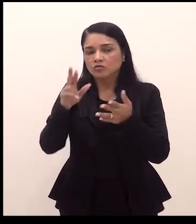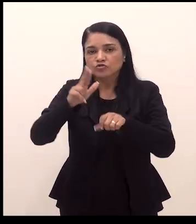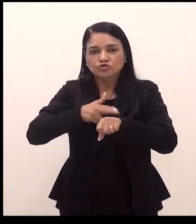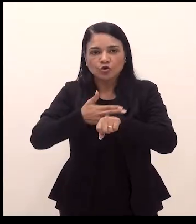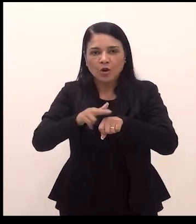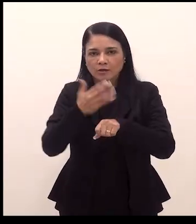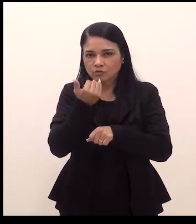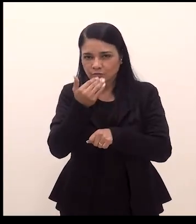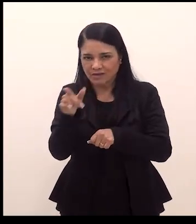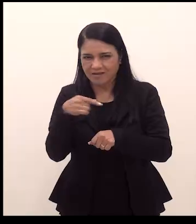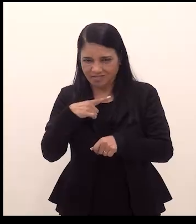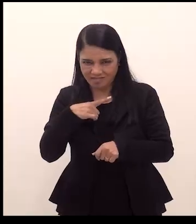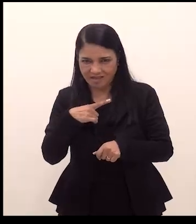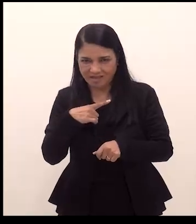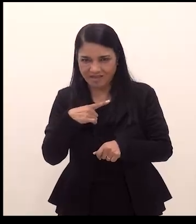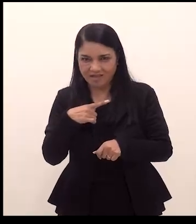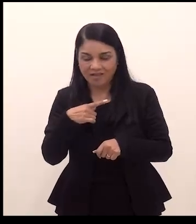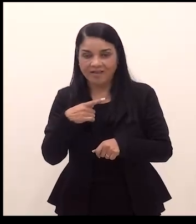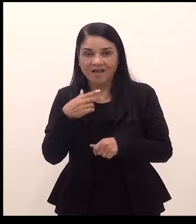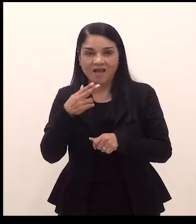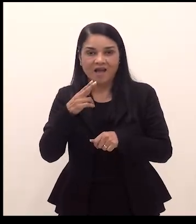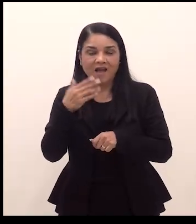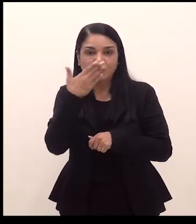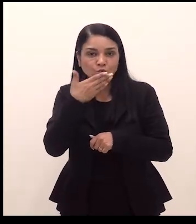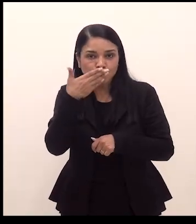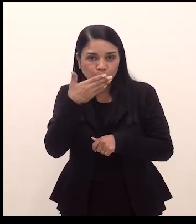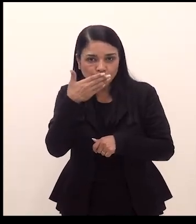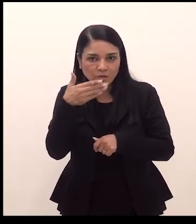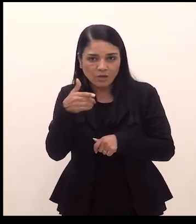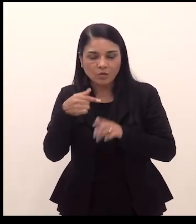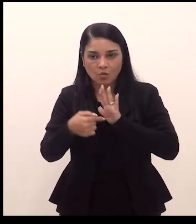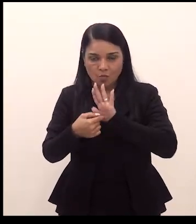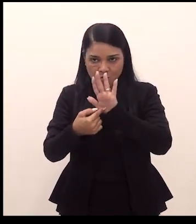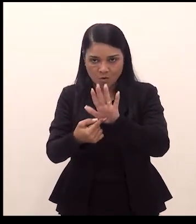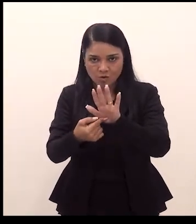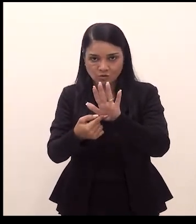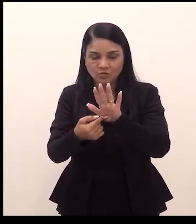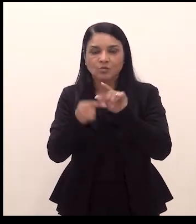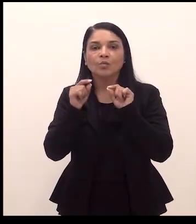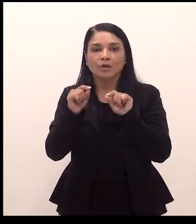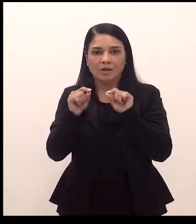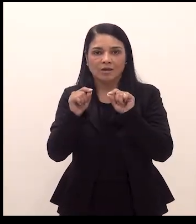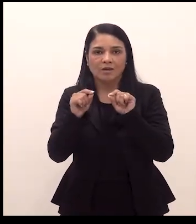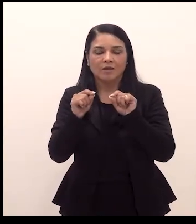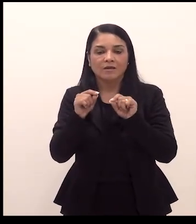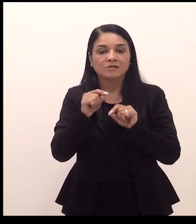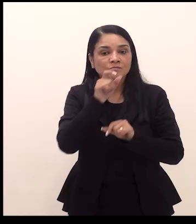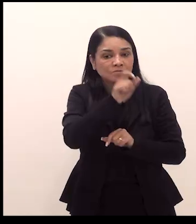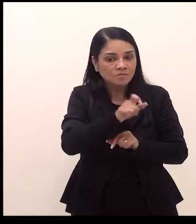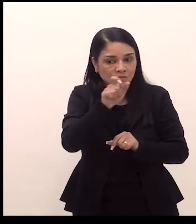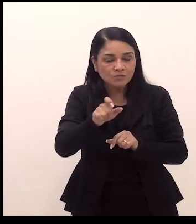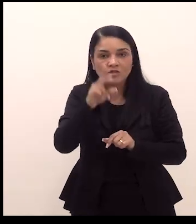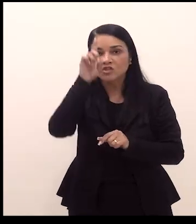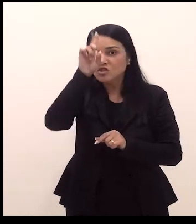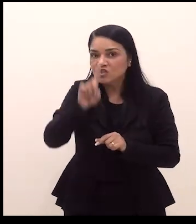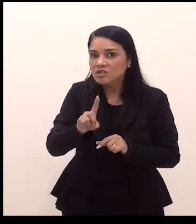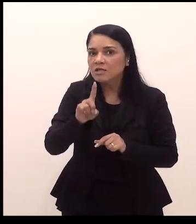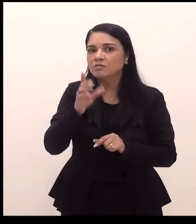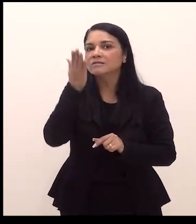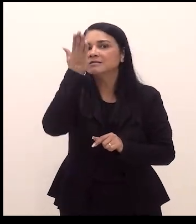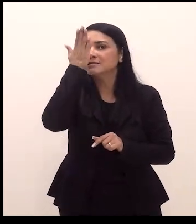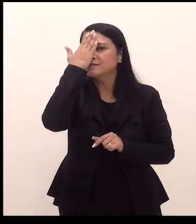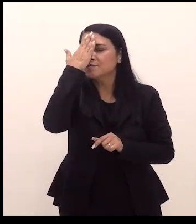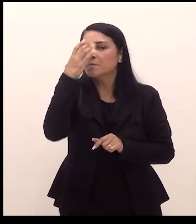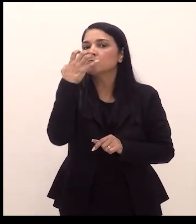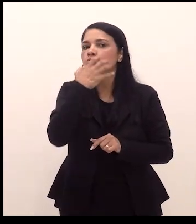Da mesma forma que a gente, quando vai comer um chocolate, está escrito lá alto em açúcar, o que eu propus, o que eu tento mostrar é que as pessoas têm que ter o direito de